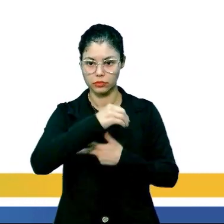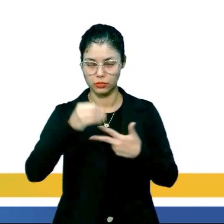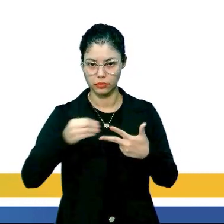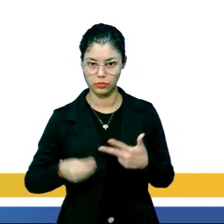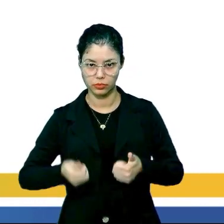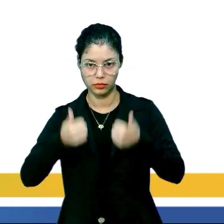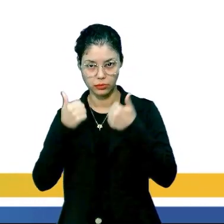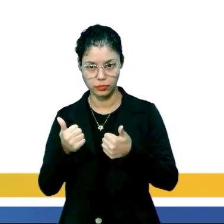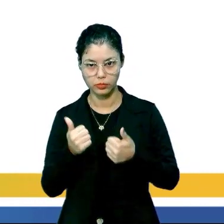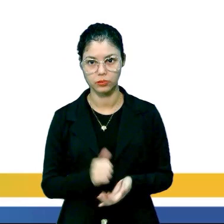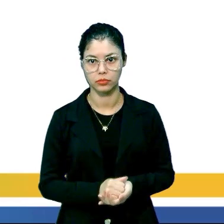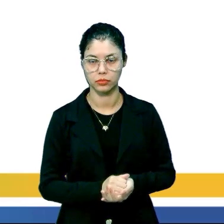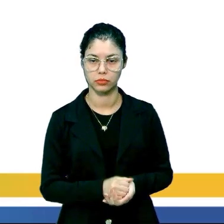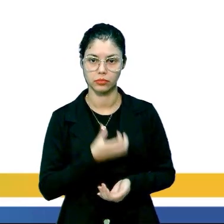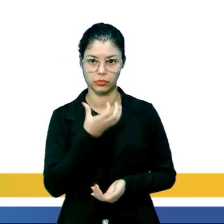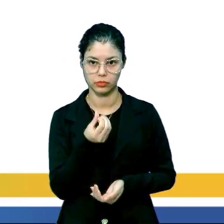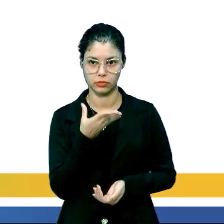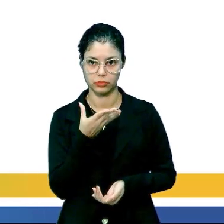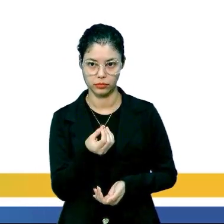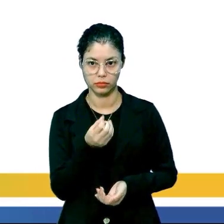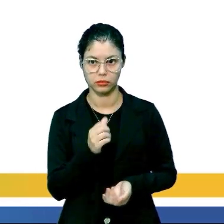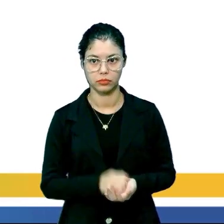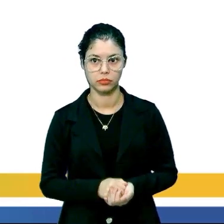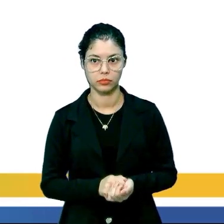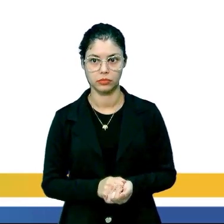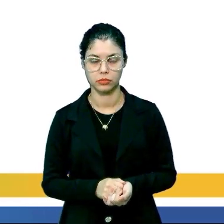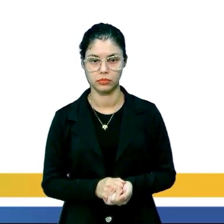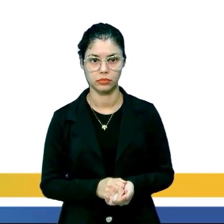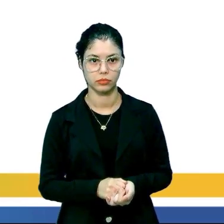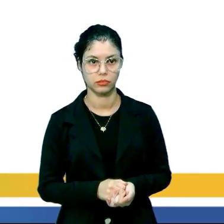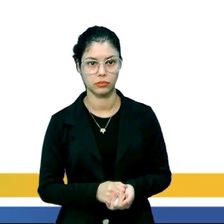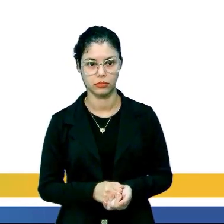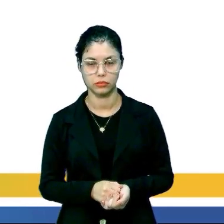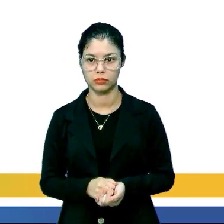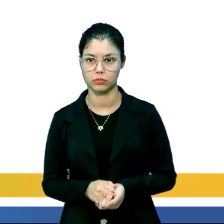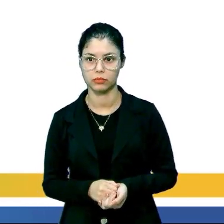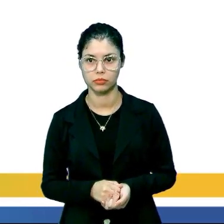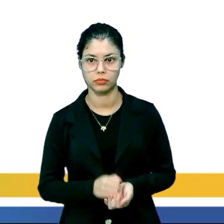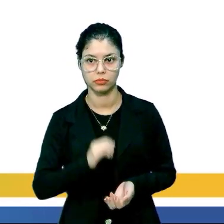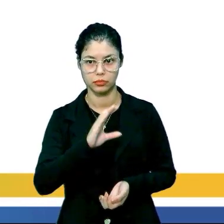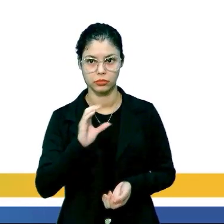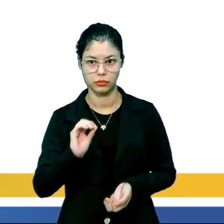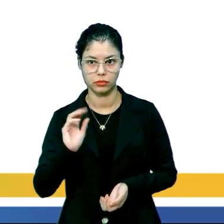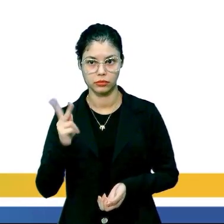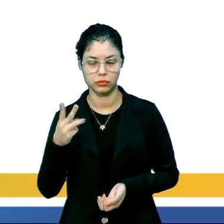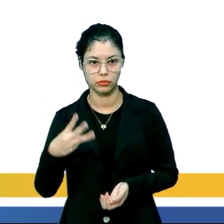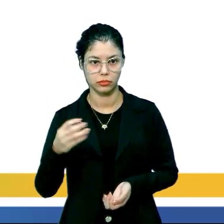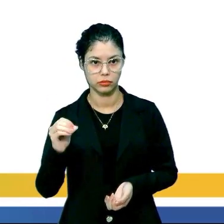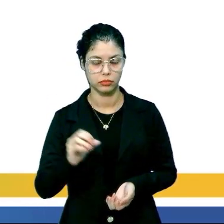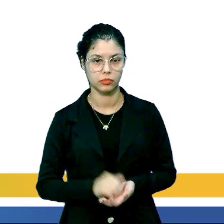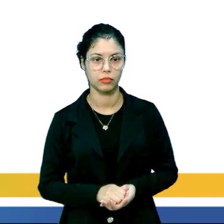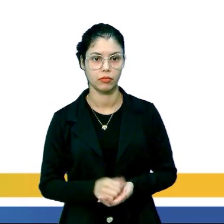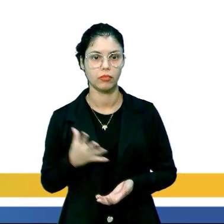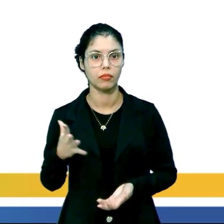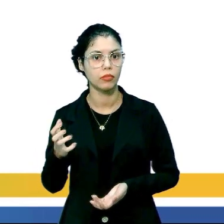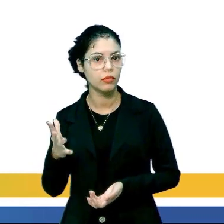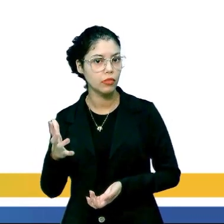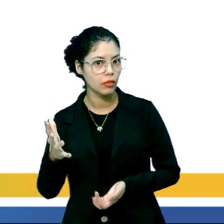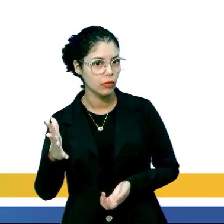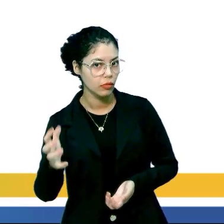ensino médio. Essa questão se encontra na página 60, questão C8H30, tá? Vamos